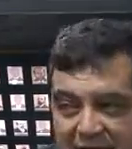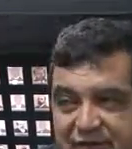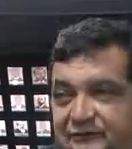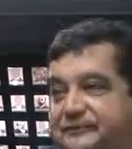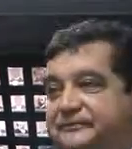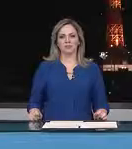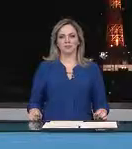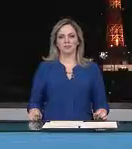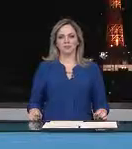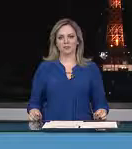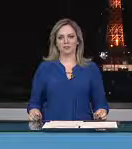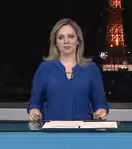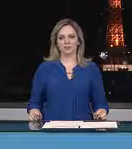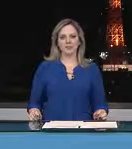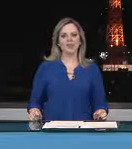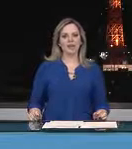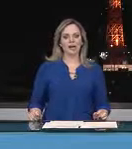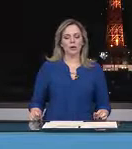da educação.